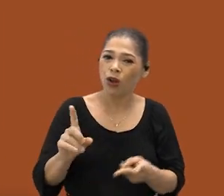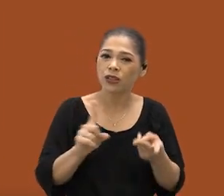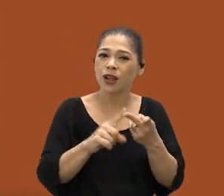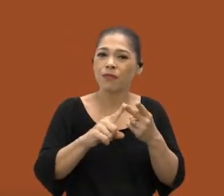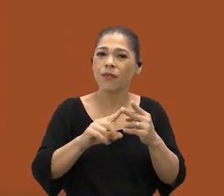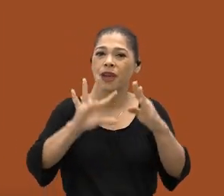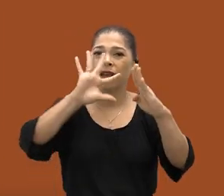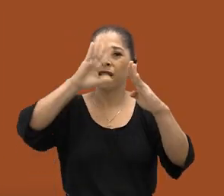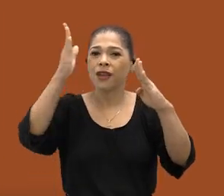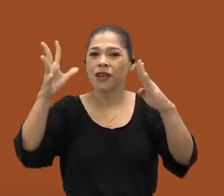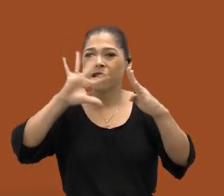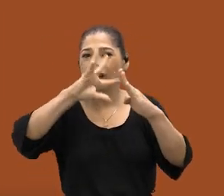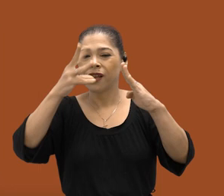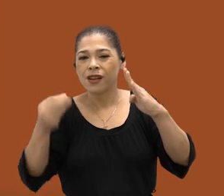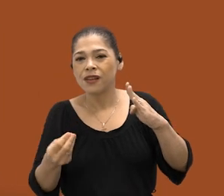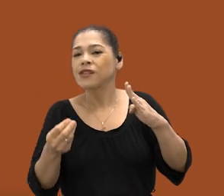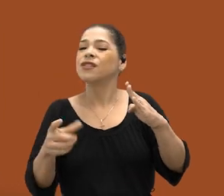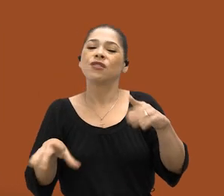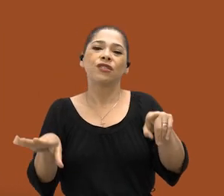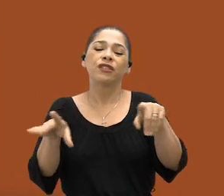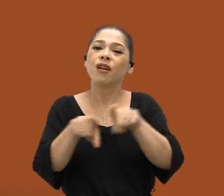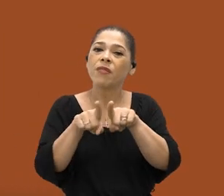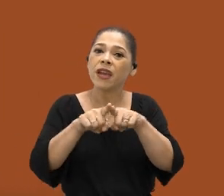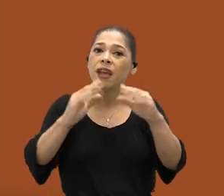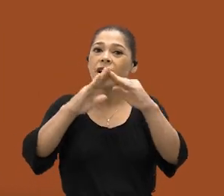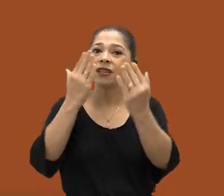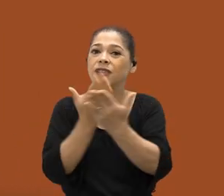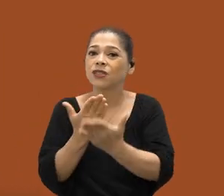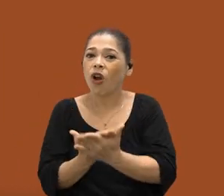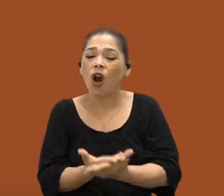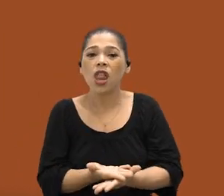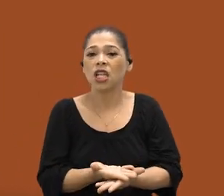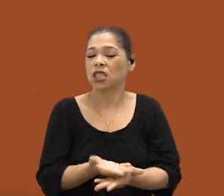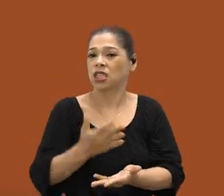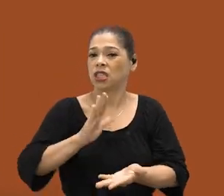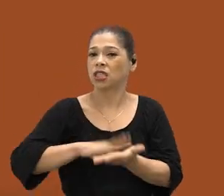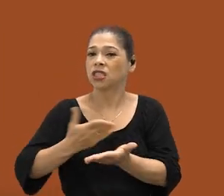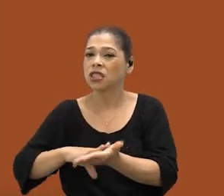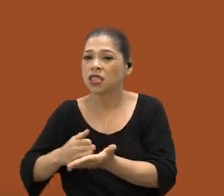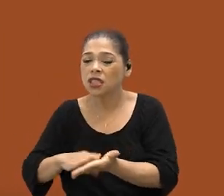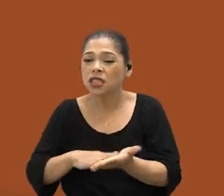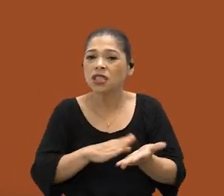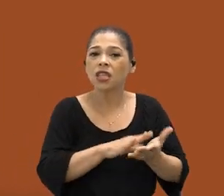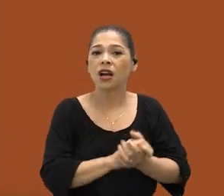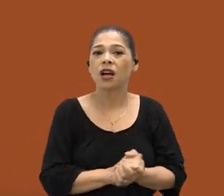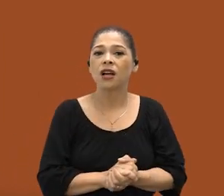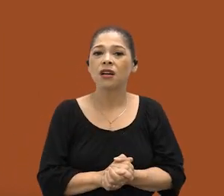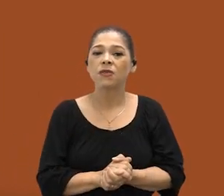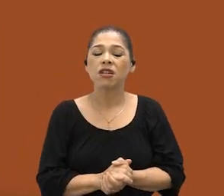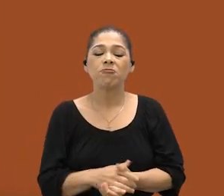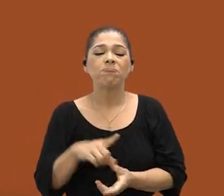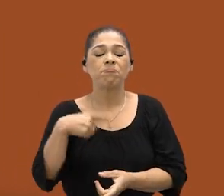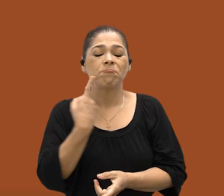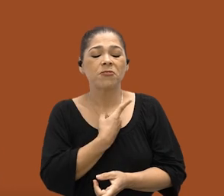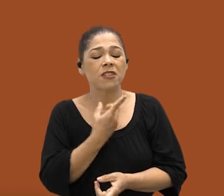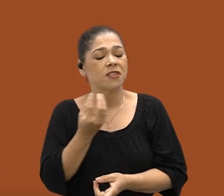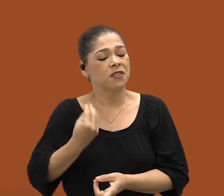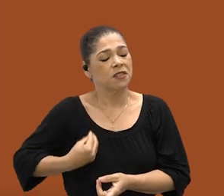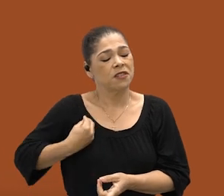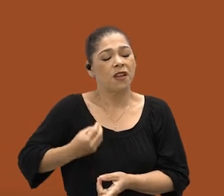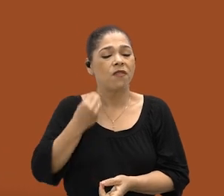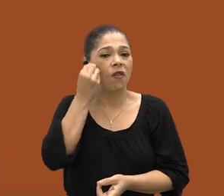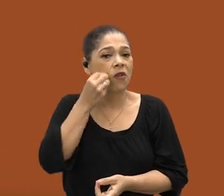foram os terreiros de Candomblé as escolas de samba mas também foi do ponto de vista intelectual e nós vivenciamos algum